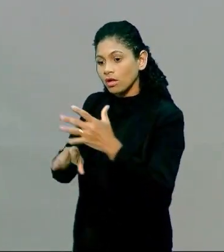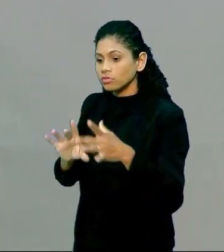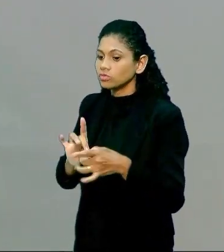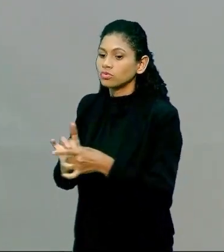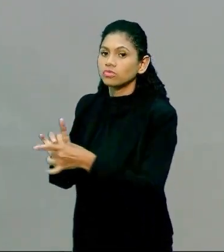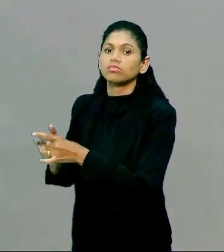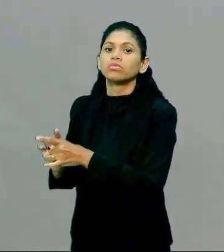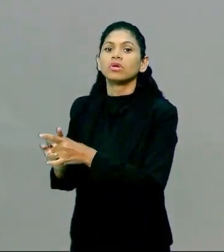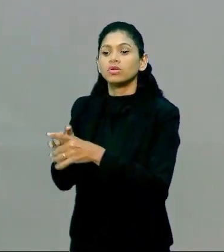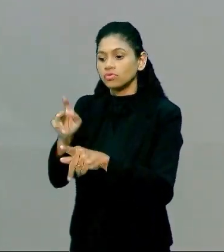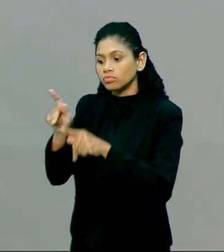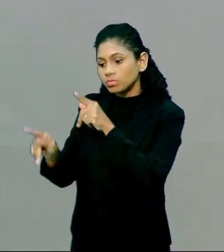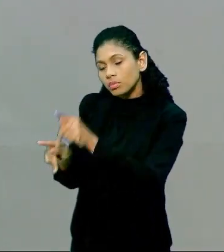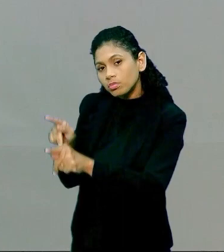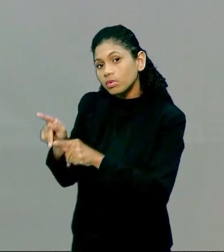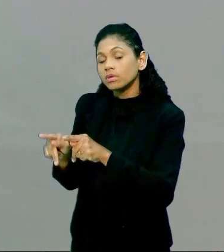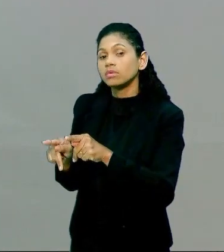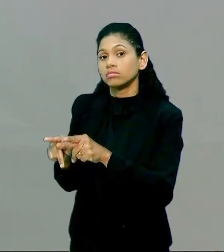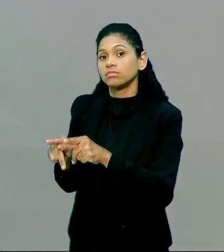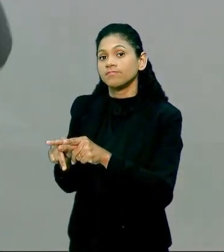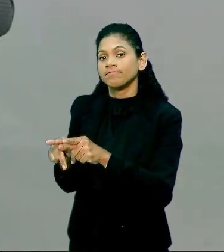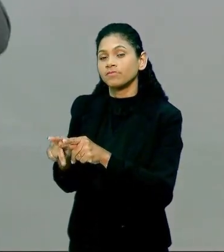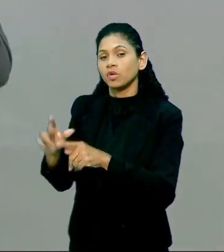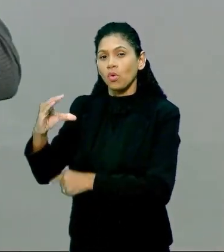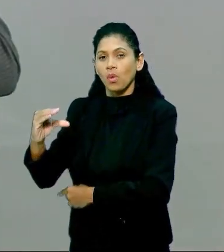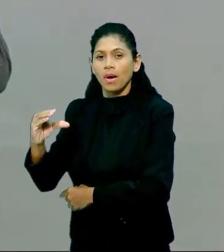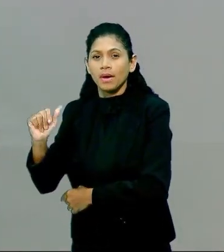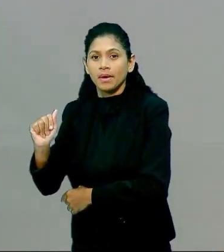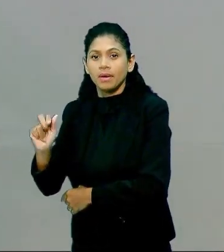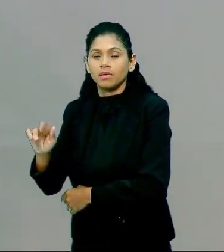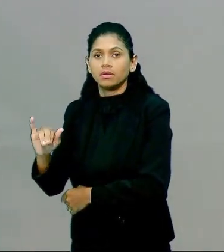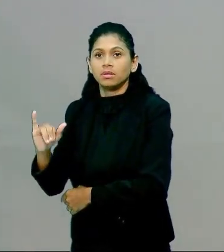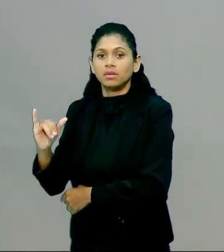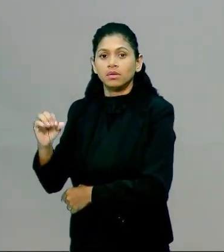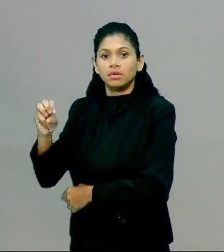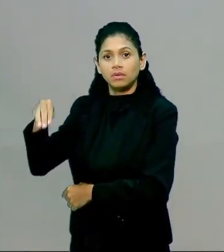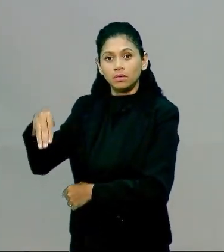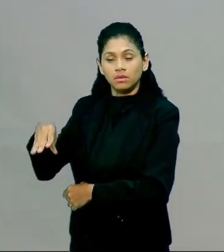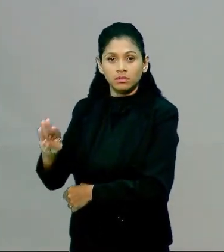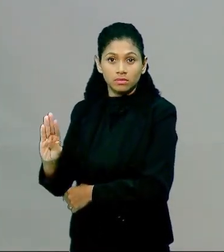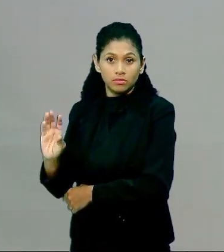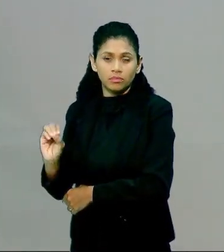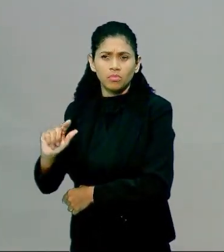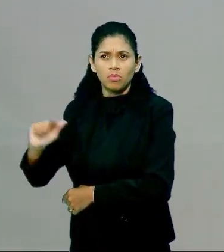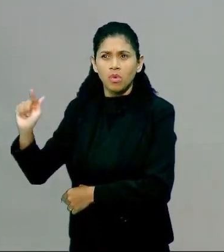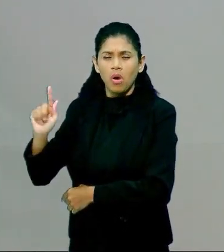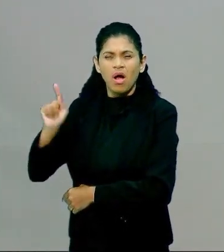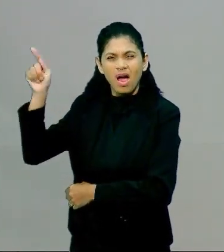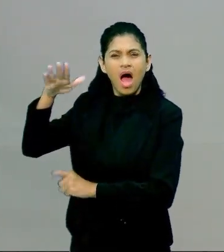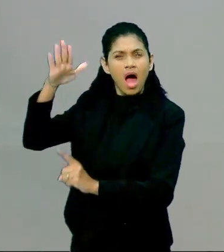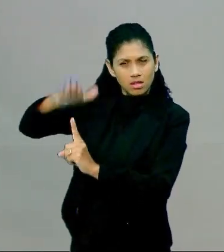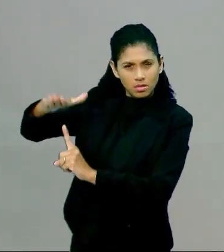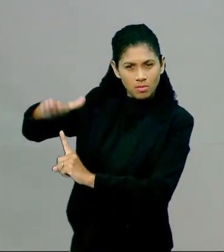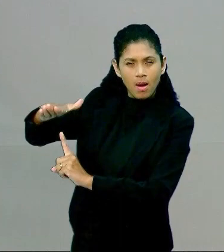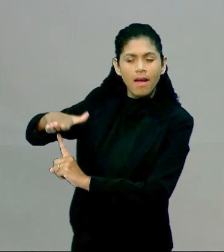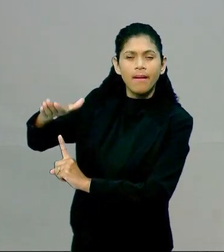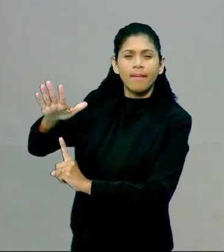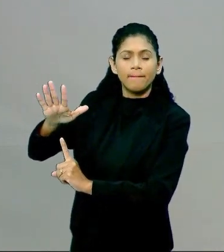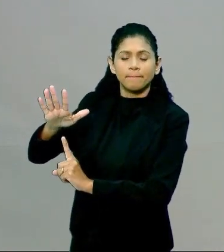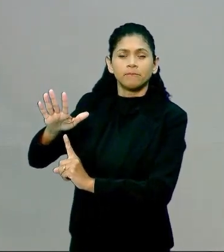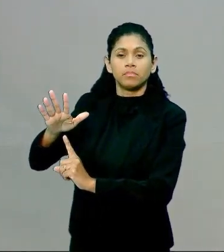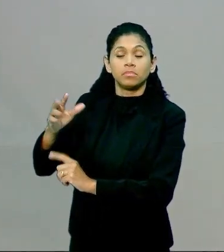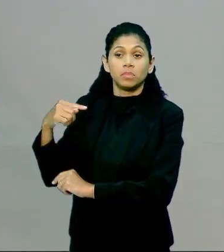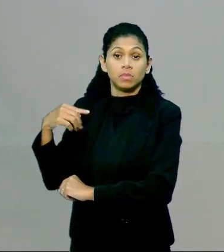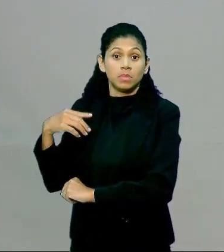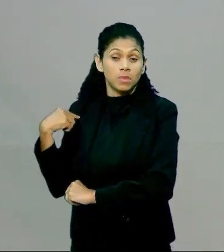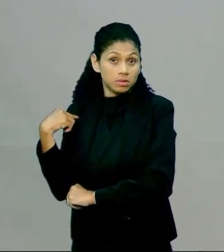o calypso. Essa dinâmica do carimbó, que a gente vai desenvolvendo ali na vertente do Pará, para a gente vai ser